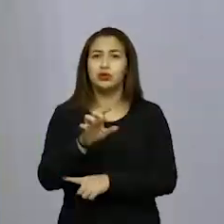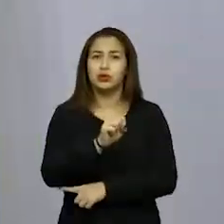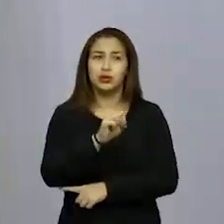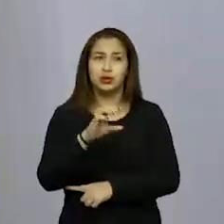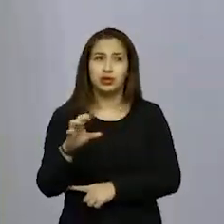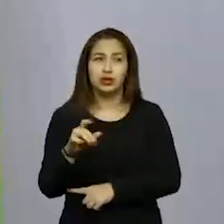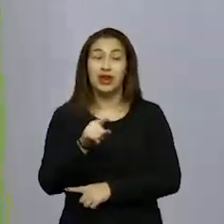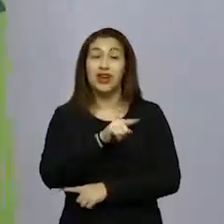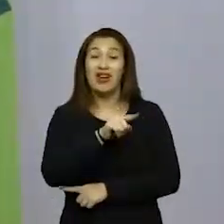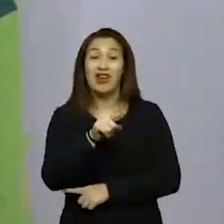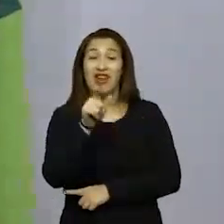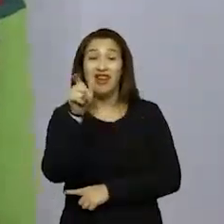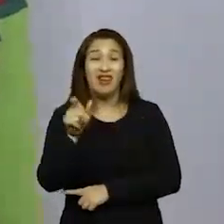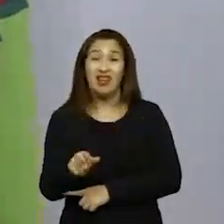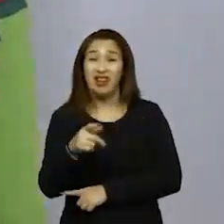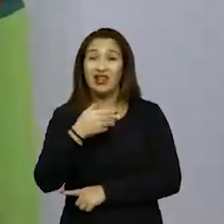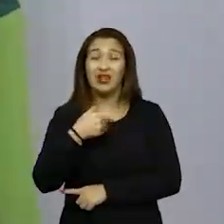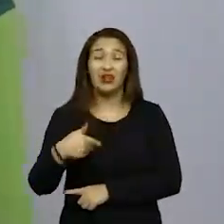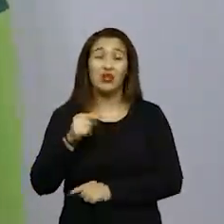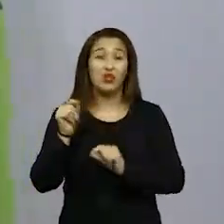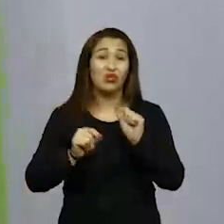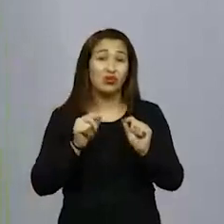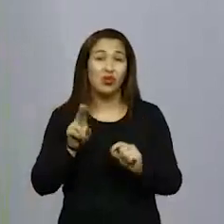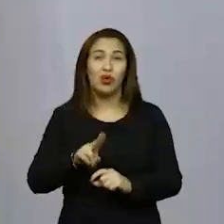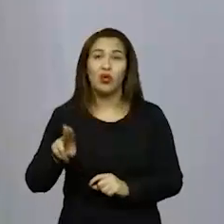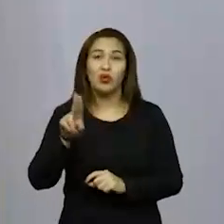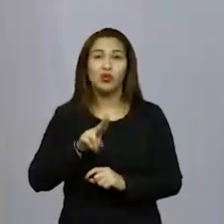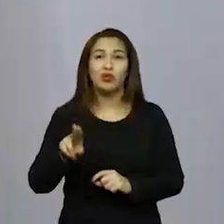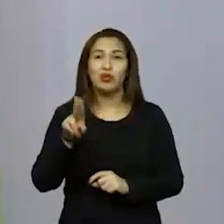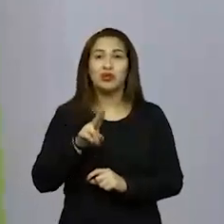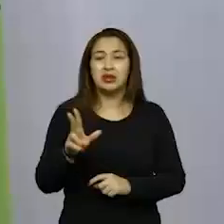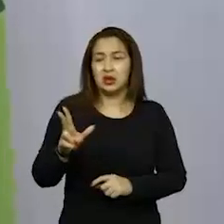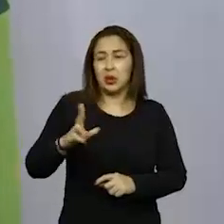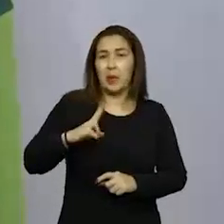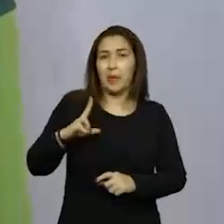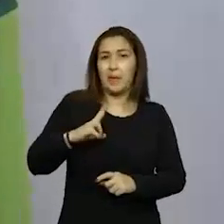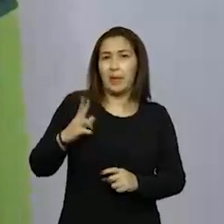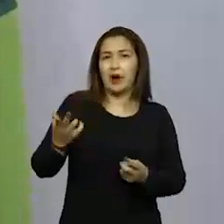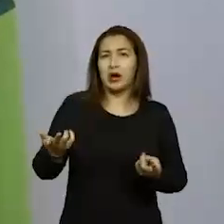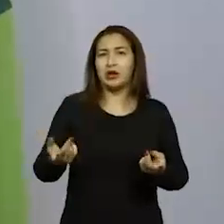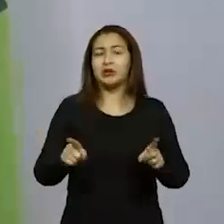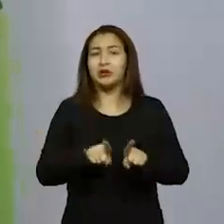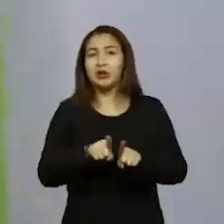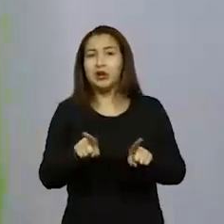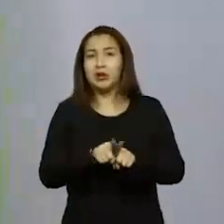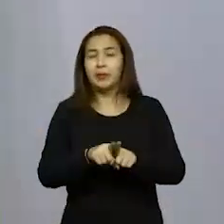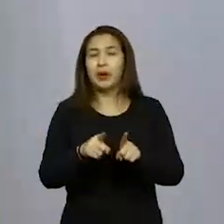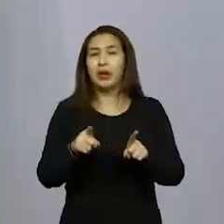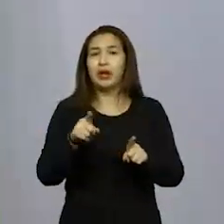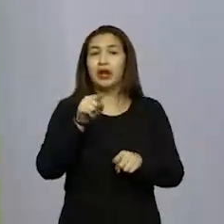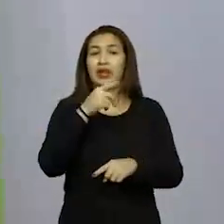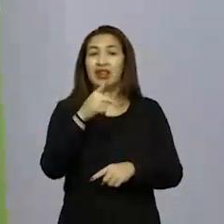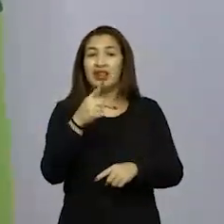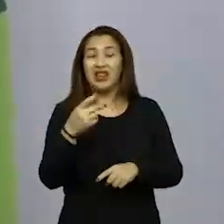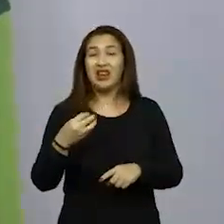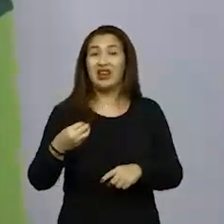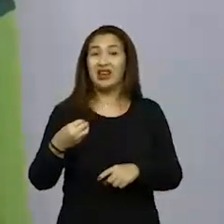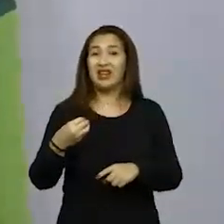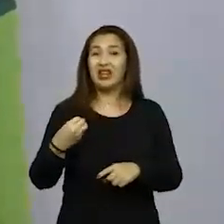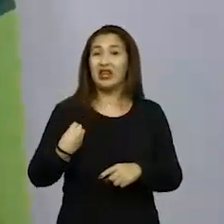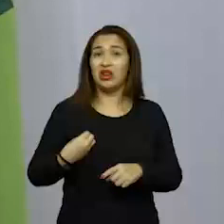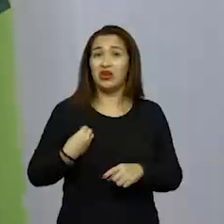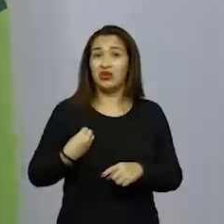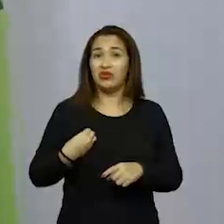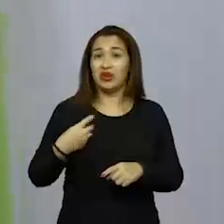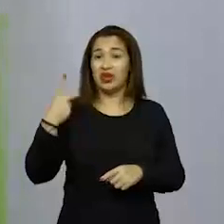está usando essa infraestrutura para eventos políticos, partidários. E, pasmem, eu